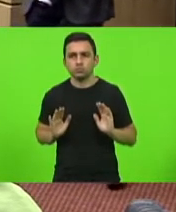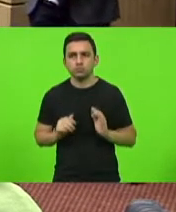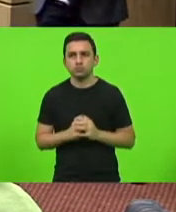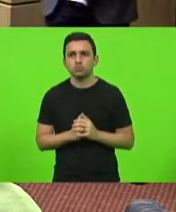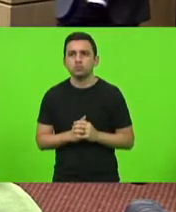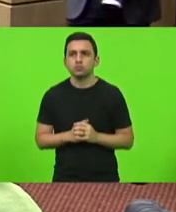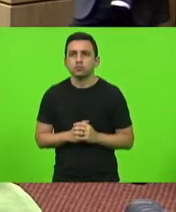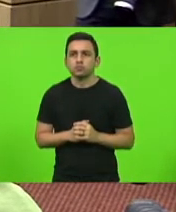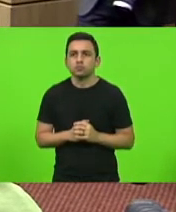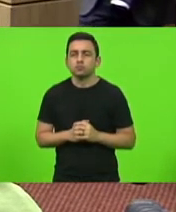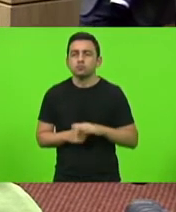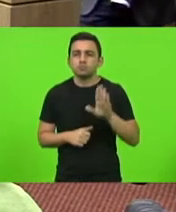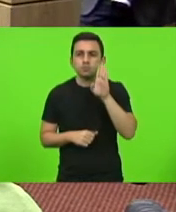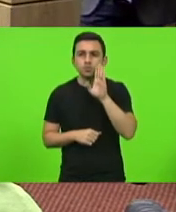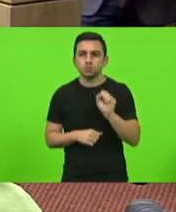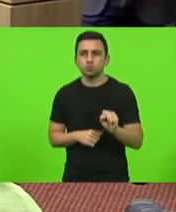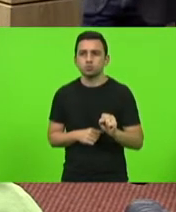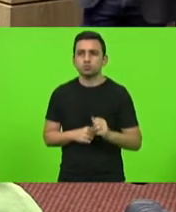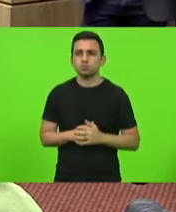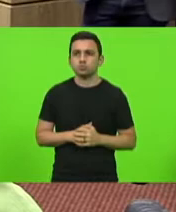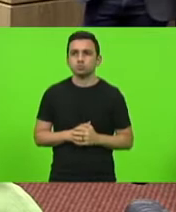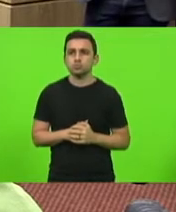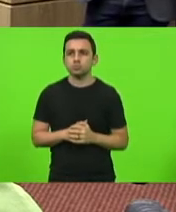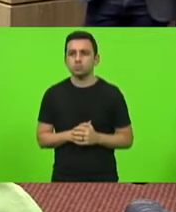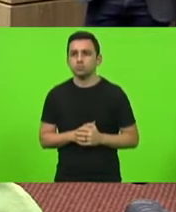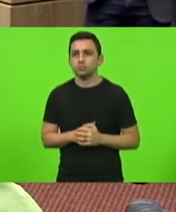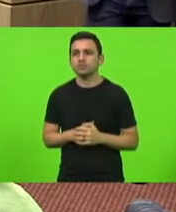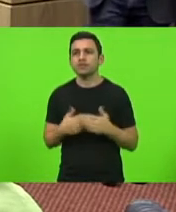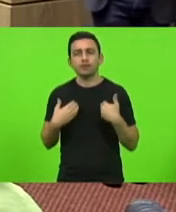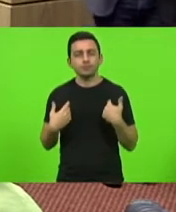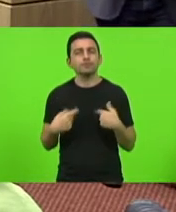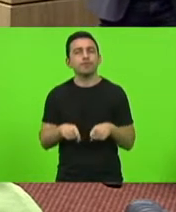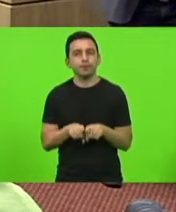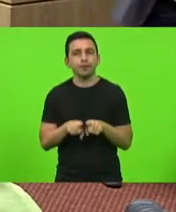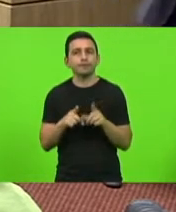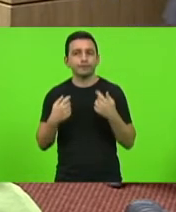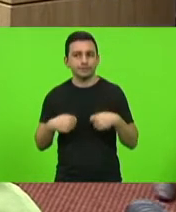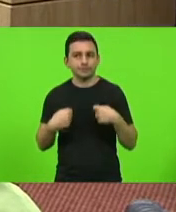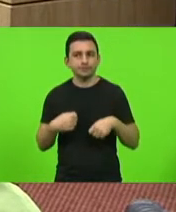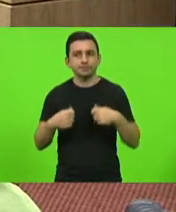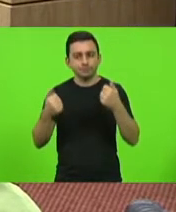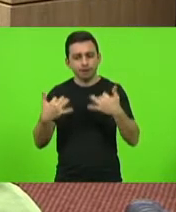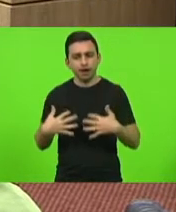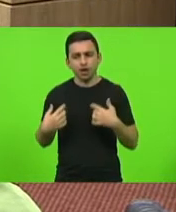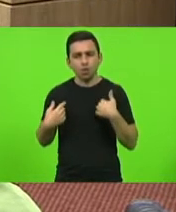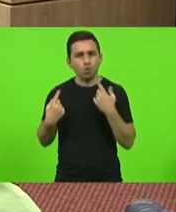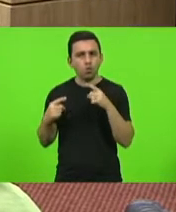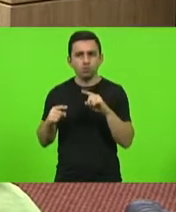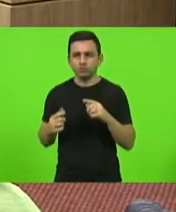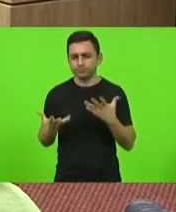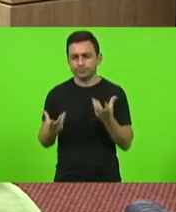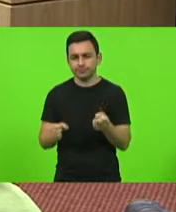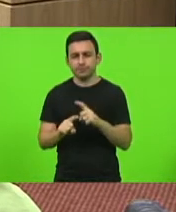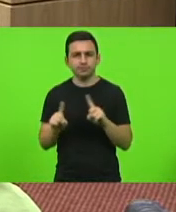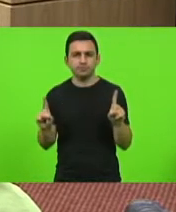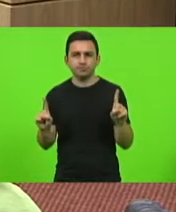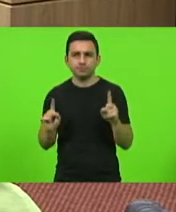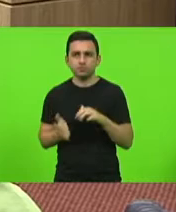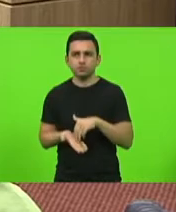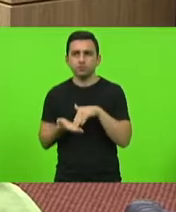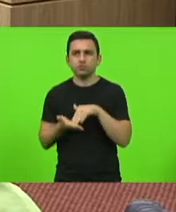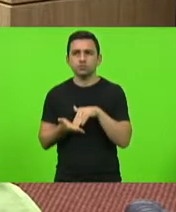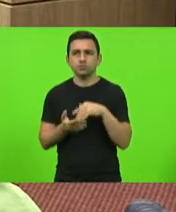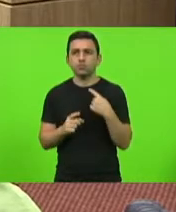quero... A palavra, deputado Bruno Souza, para discutir. Eu também preciso me manifestar contrário a essa moção.